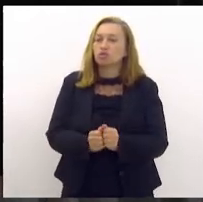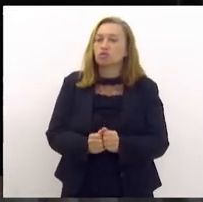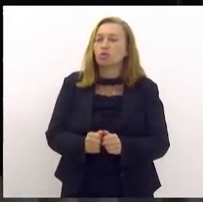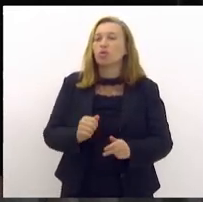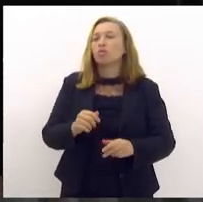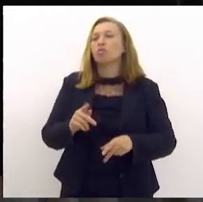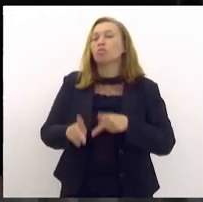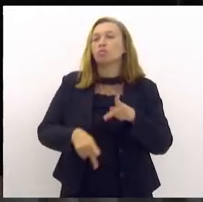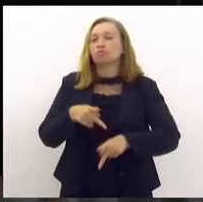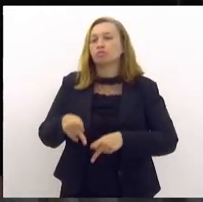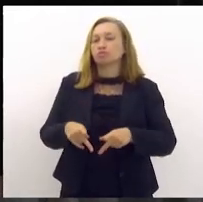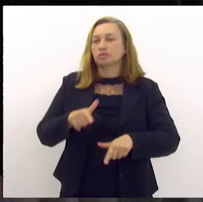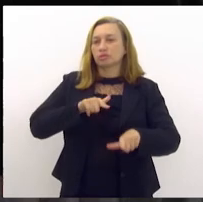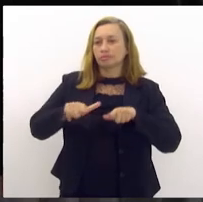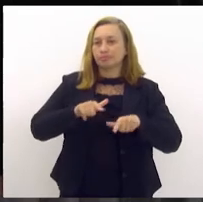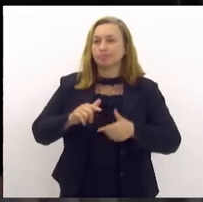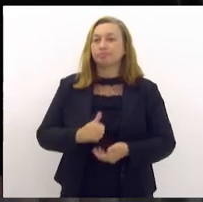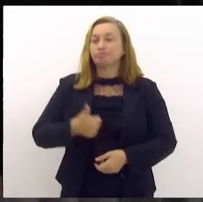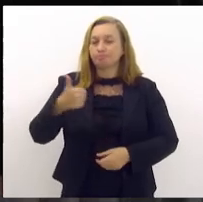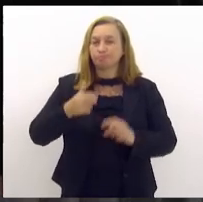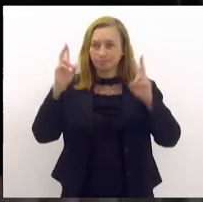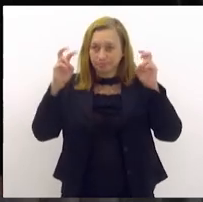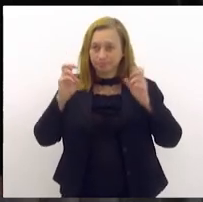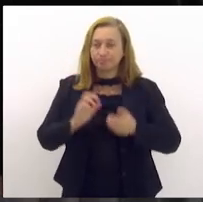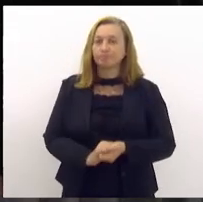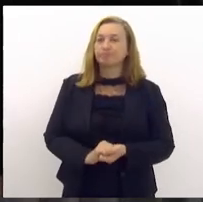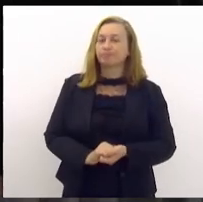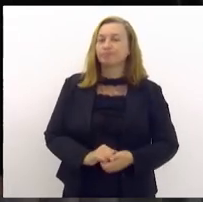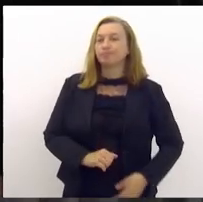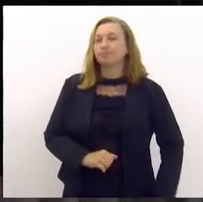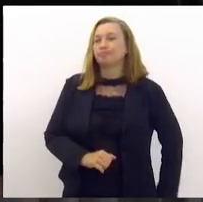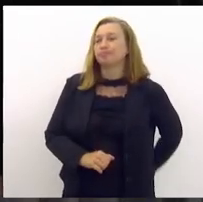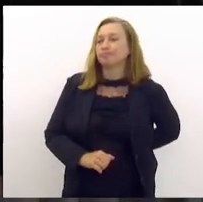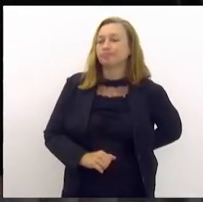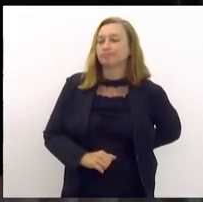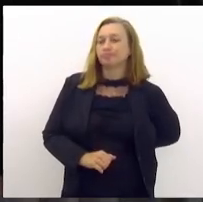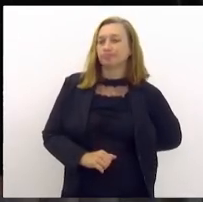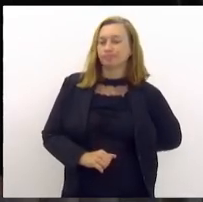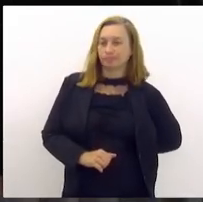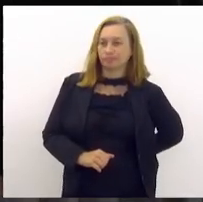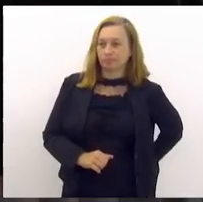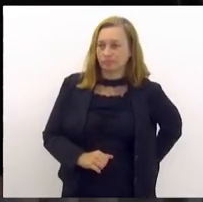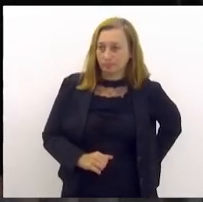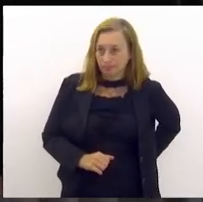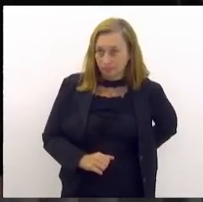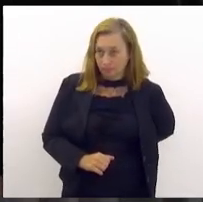trabalhadoras. Esse é o primeiro assunto que estarei falando permanentemente aqui